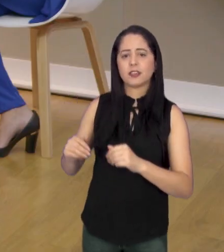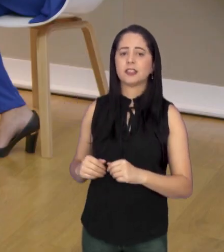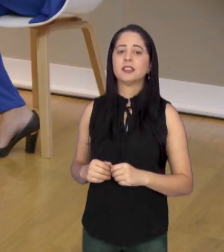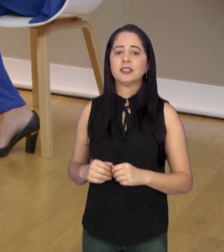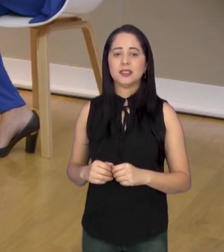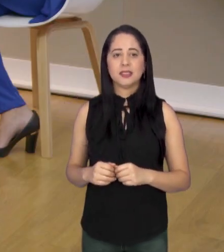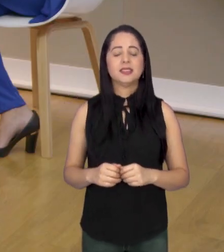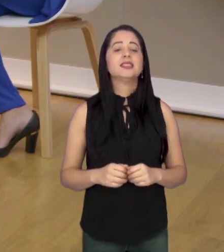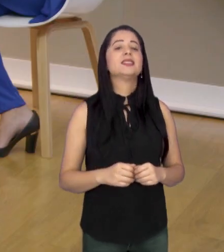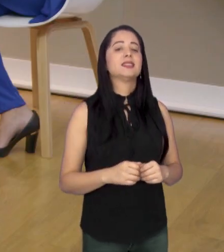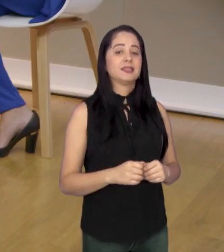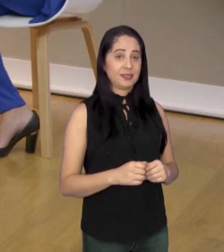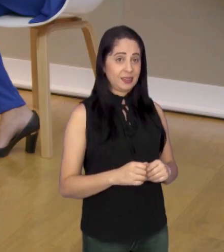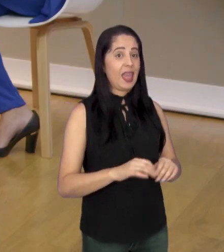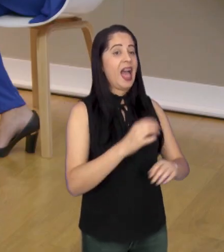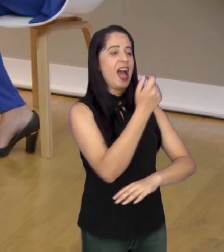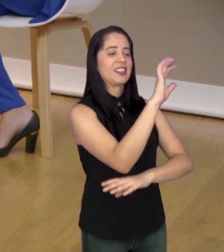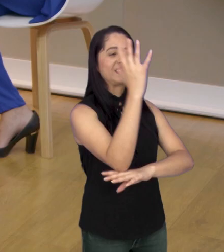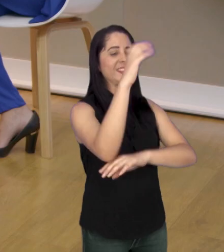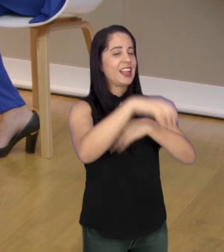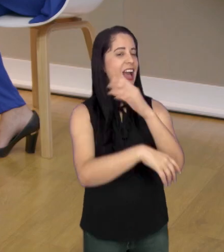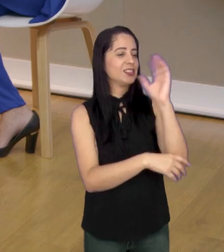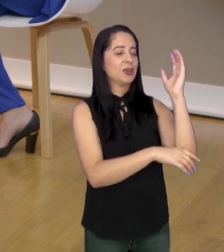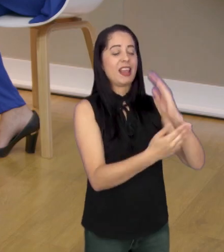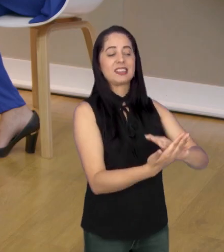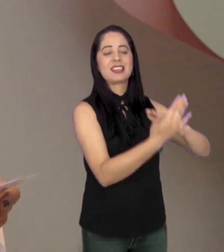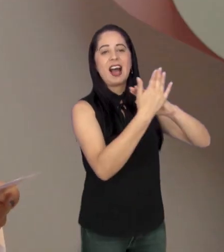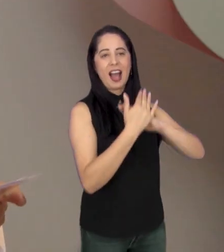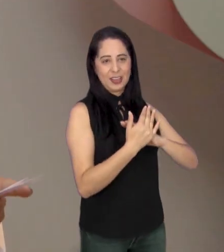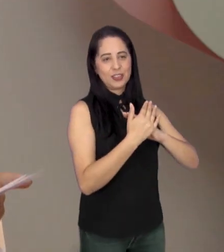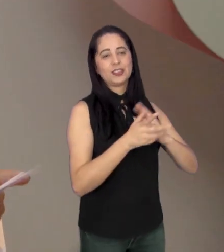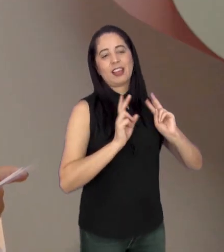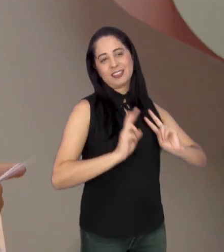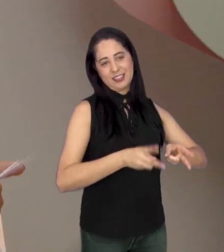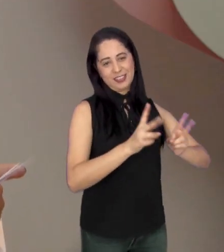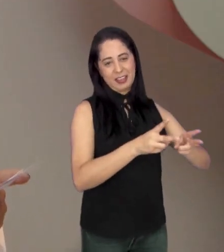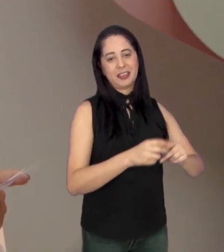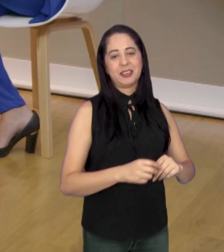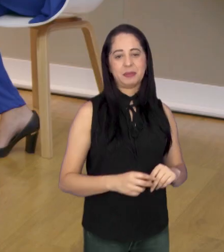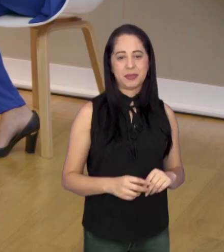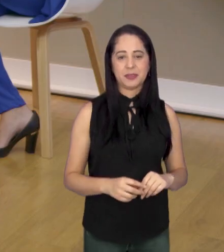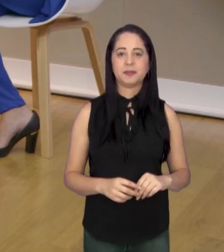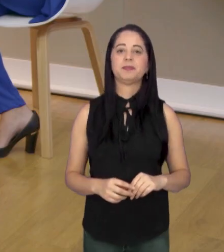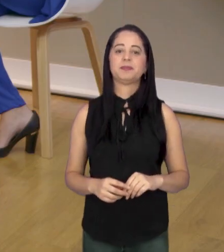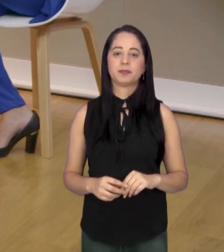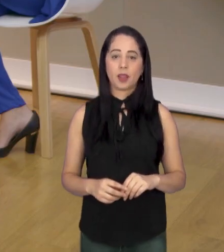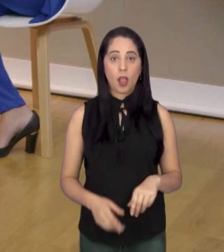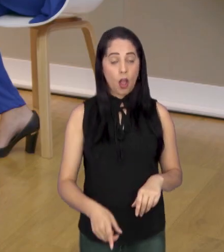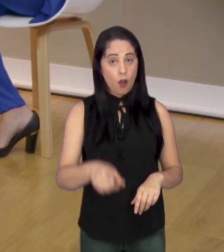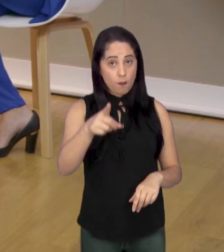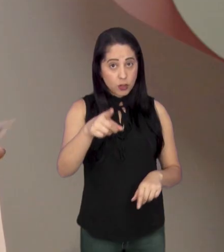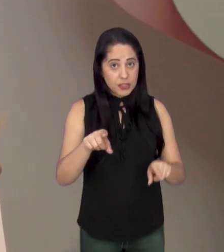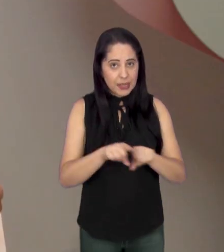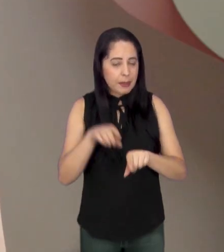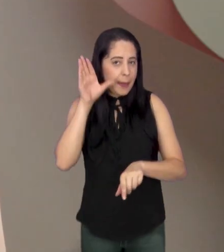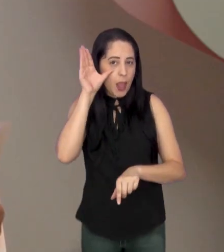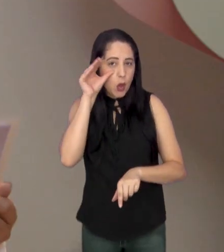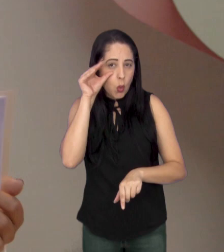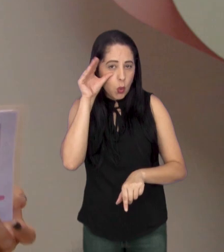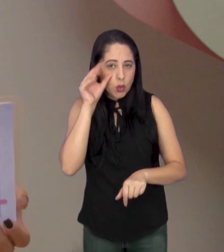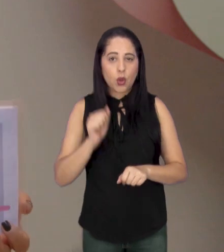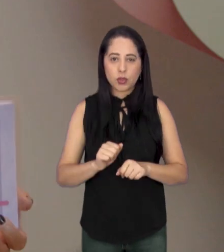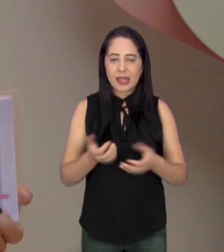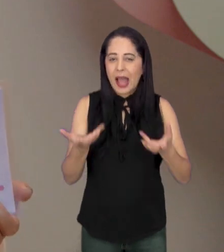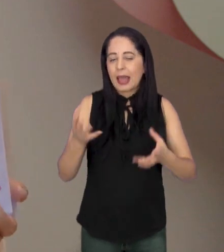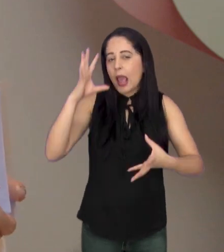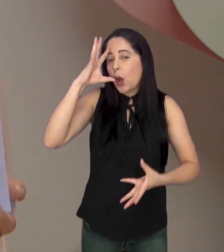existe limitação. Ai, que bacana. Bom, é a natureza ao nosso favor, exatamente, né? Exatamente. É isso aí. Bom, se você também está